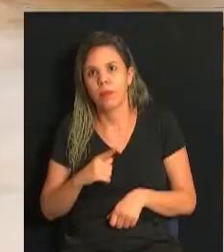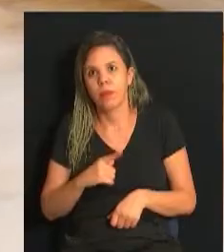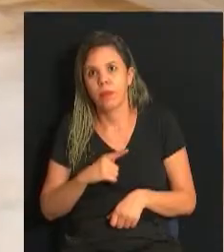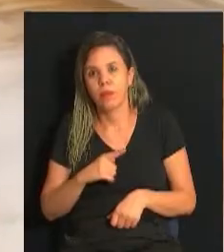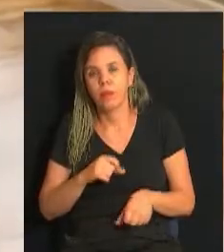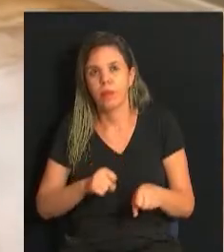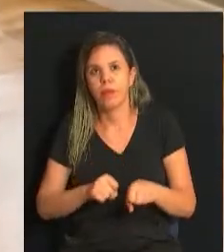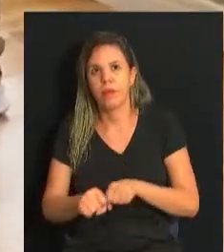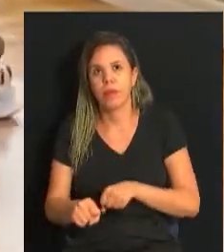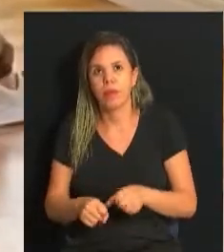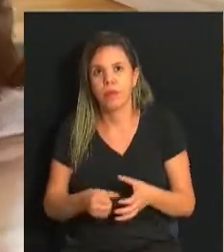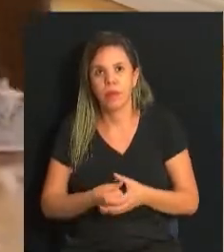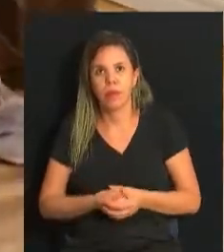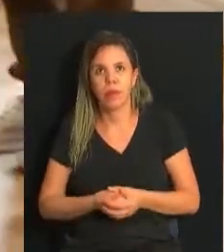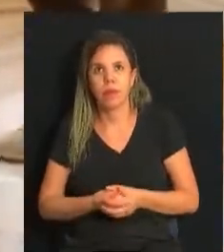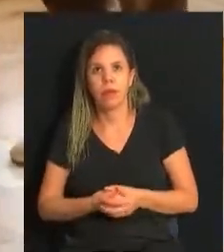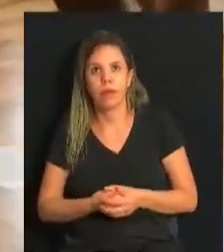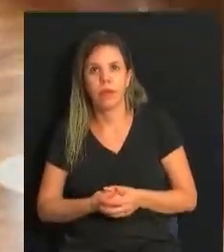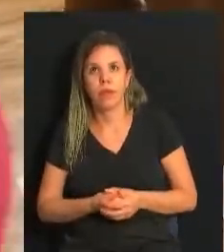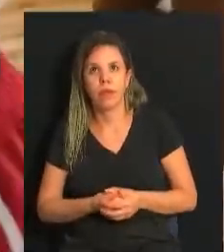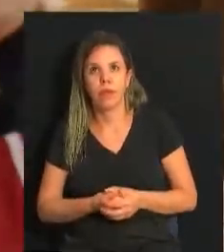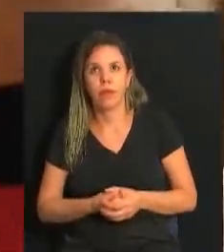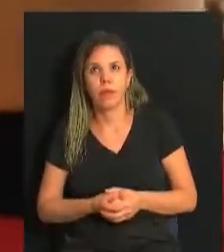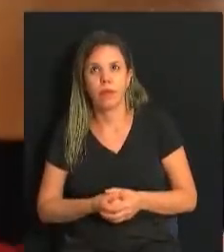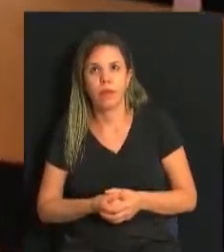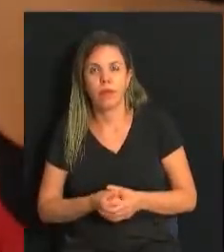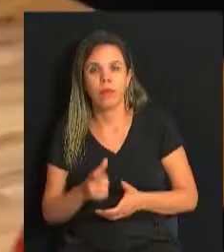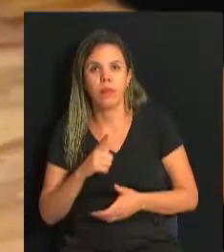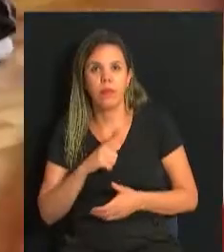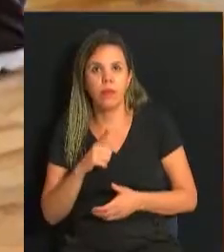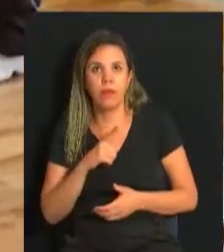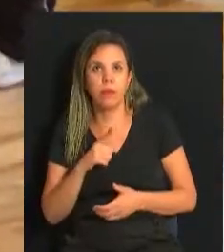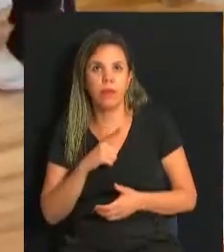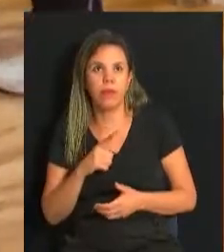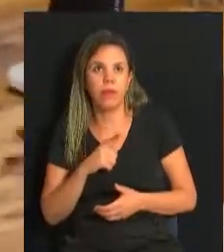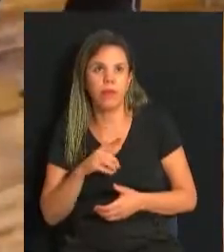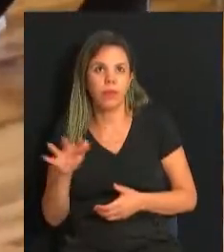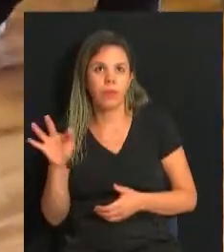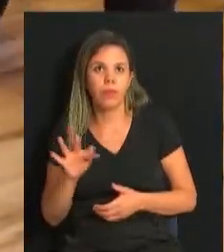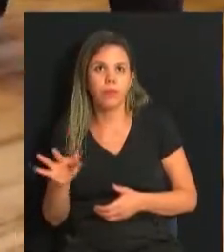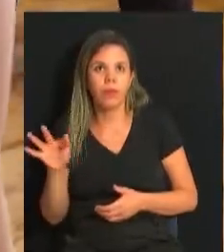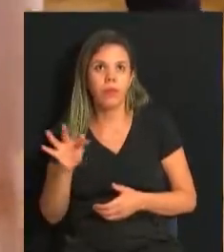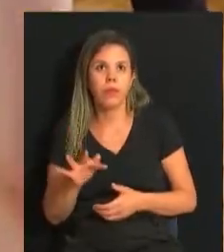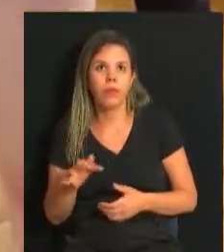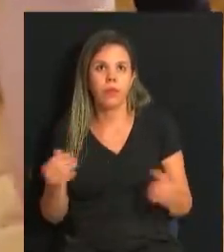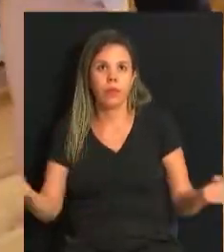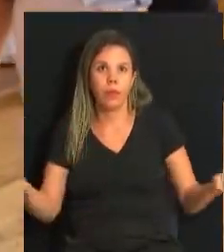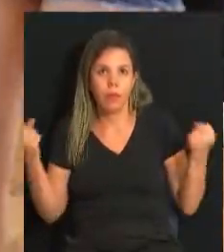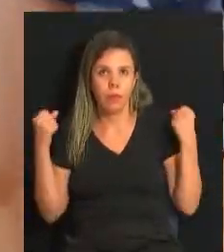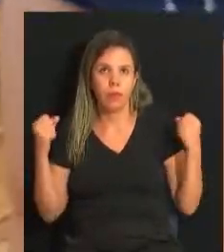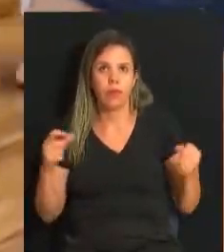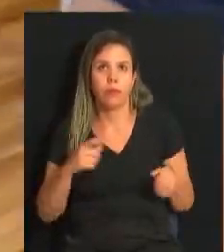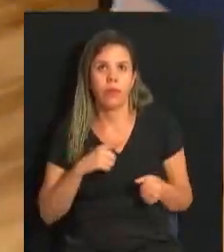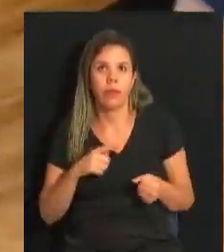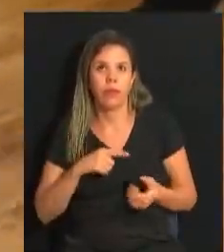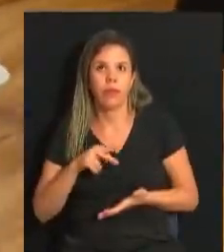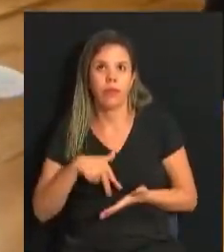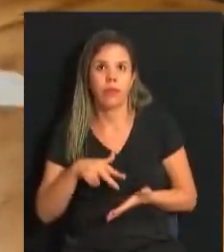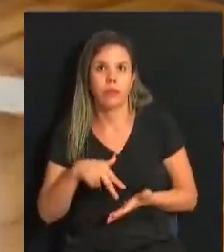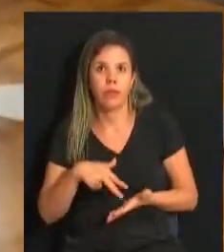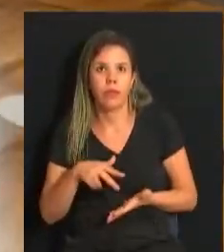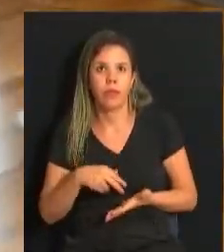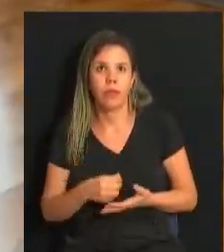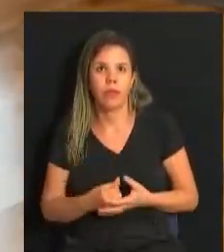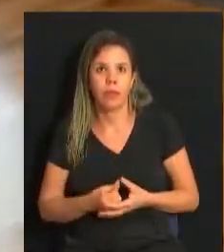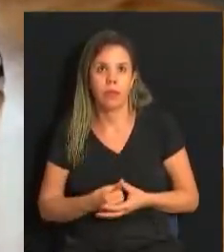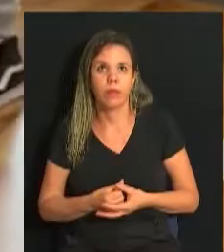transformação né cadeira tem também a Faculdade de Educação Física da faculdade de dança